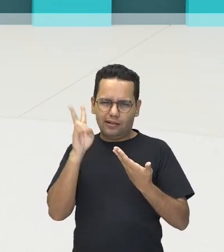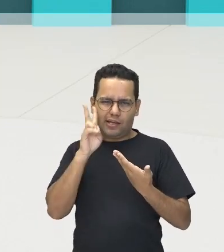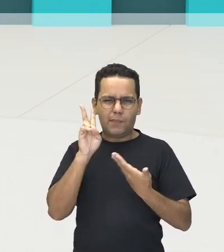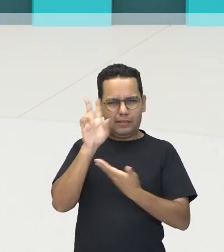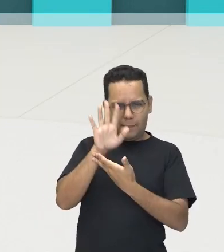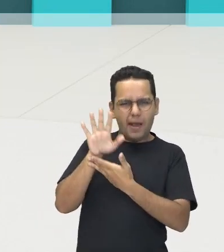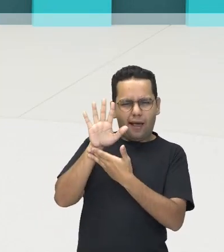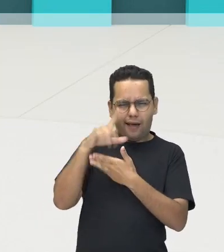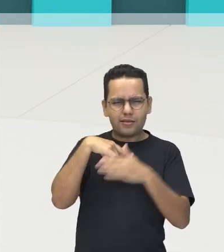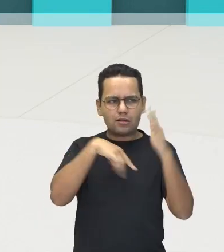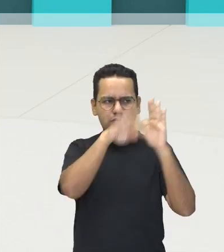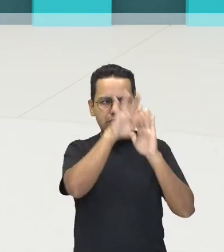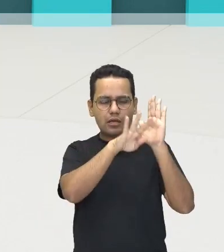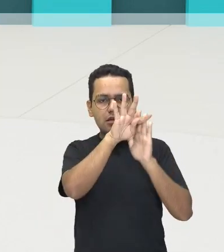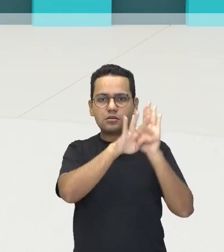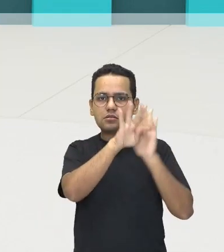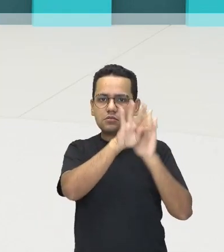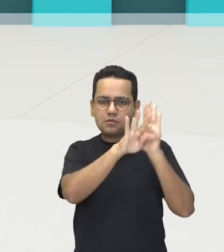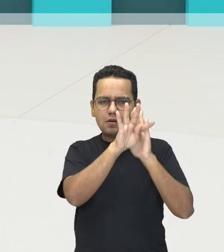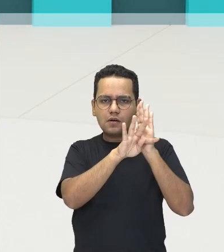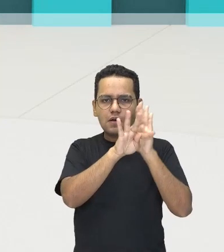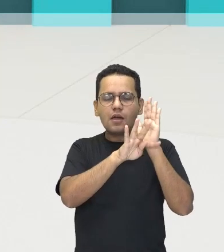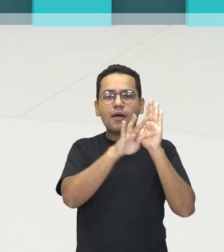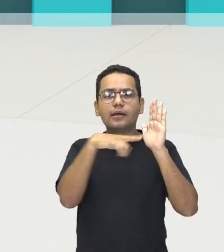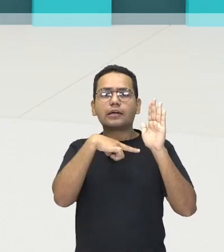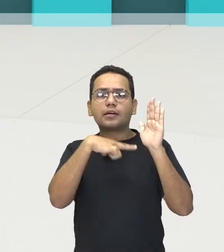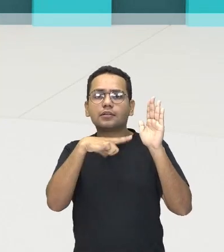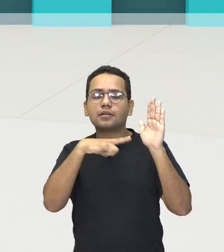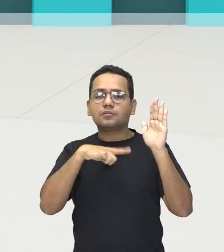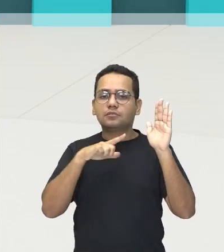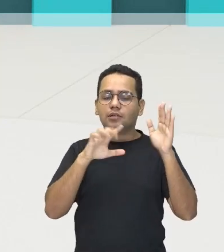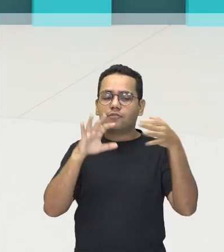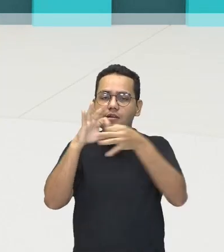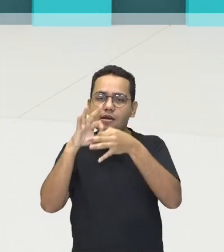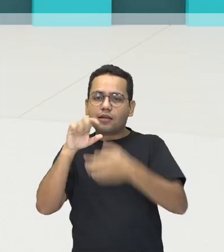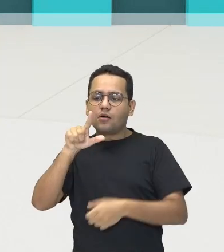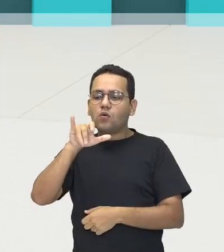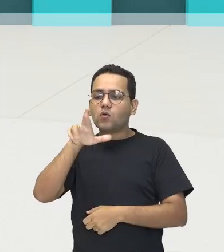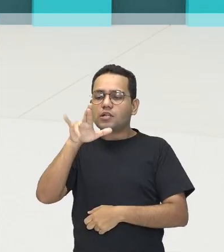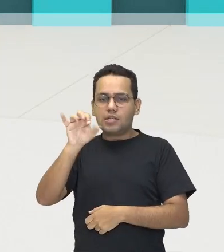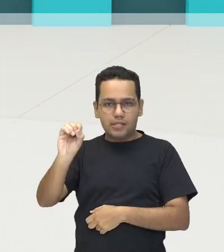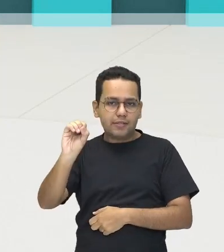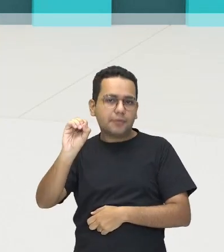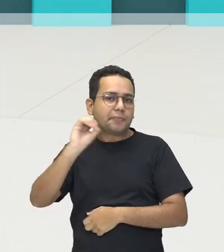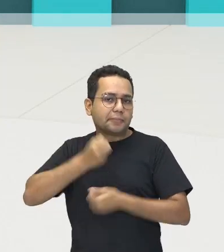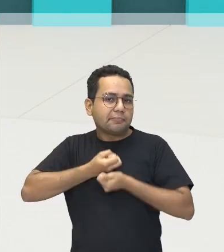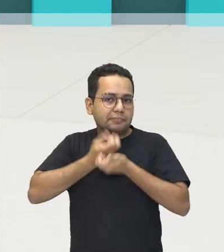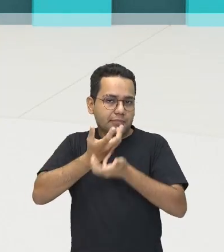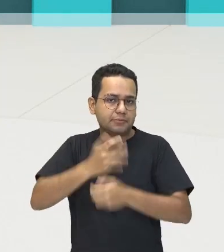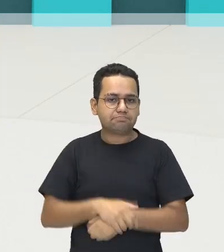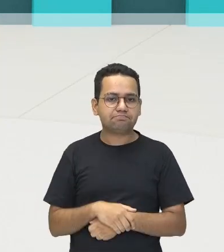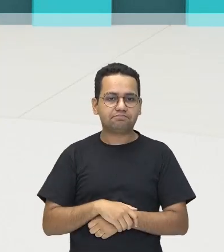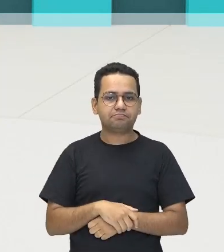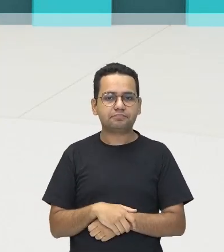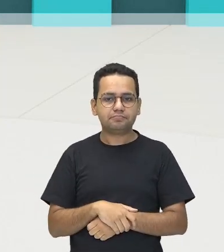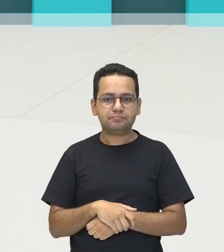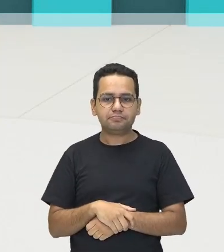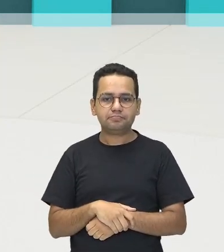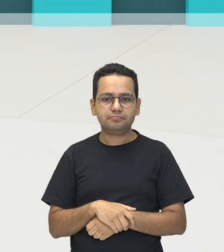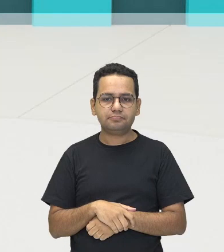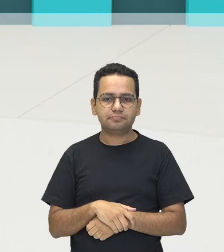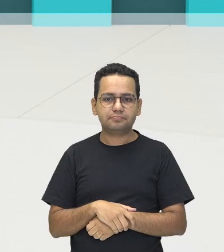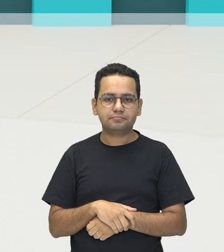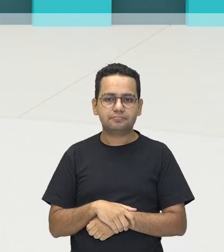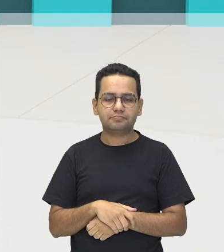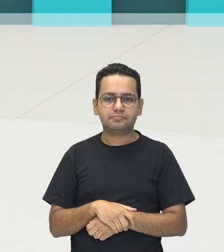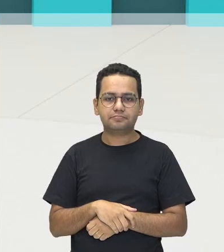ali a minha subjetividade por meio da voz que fala no poema, que é a voz lírica, ok? Sabendo dessas informações,